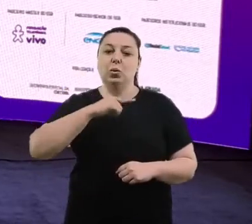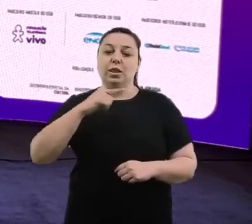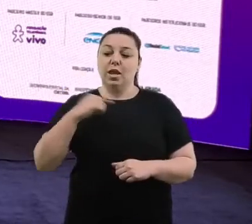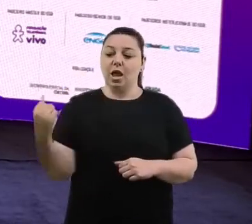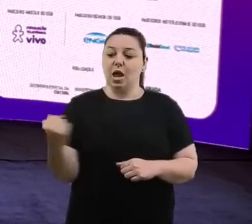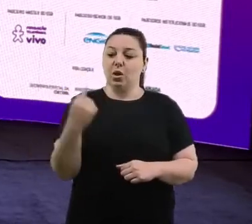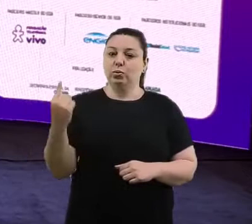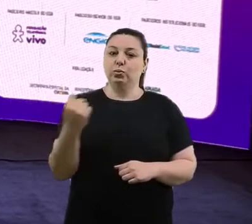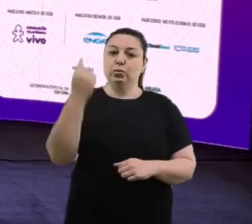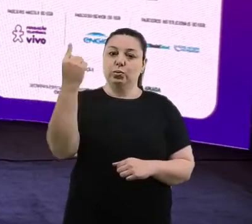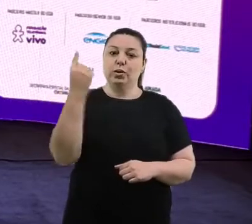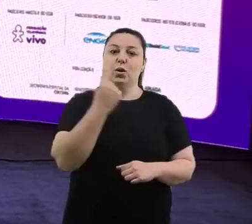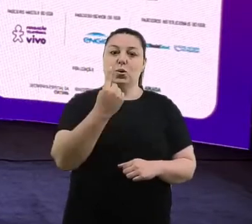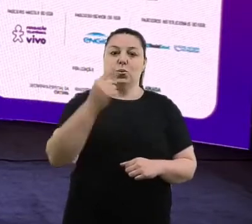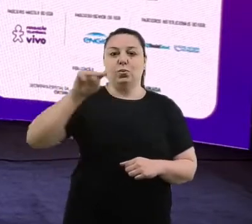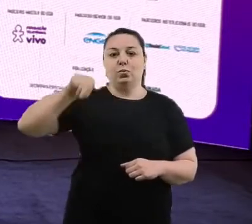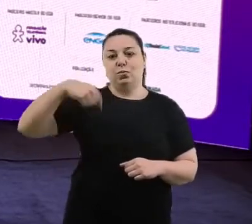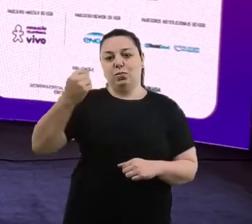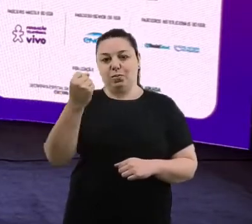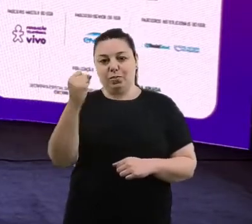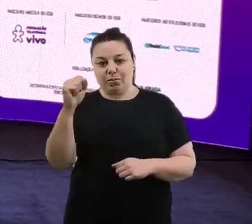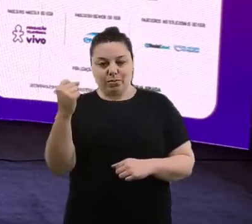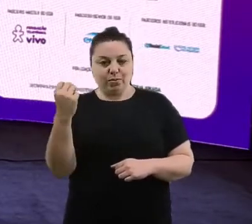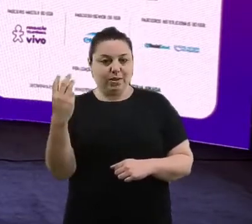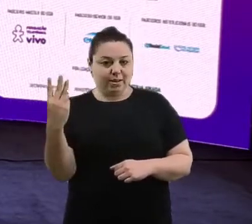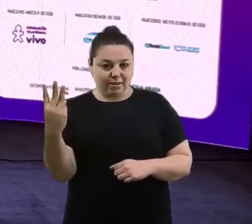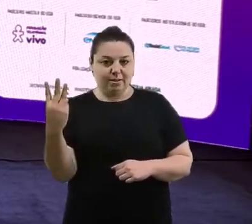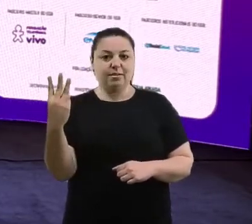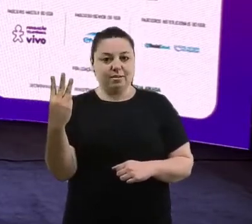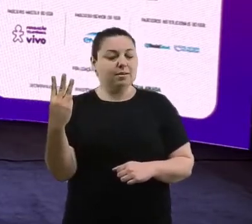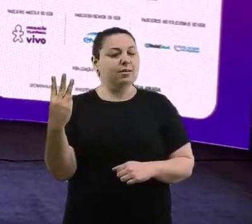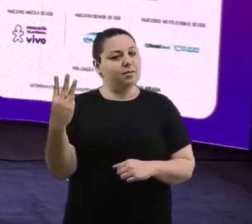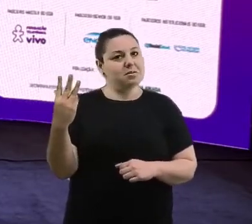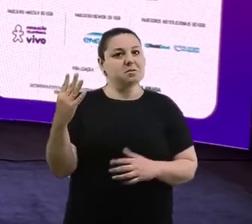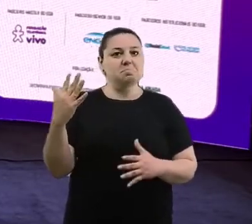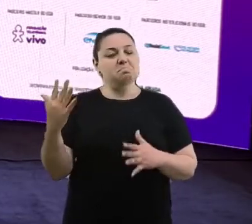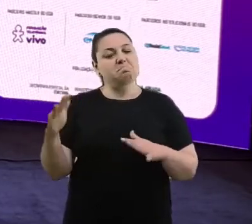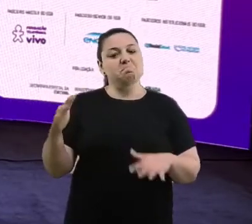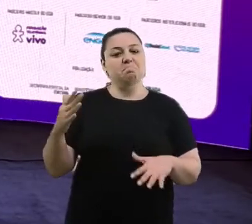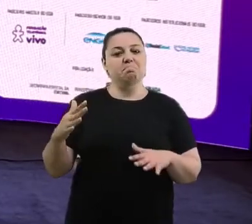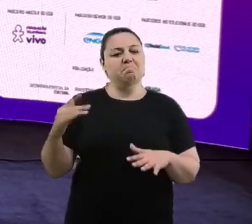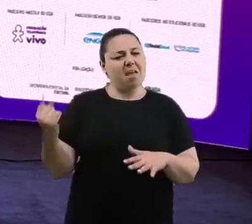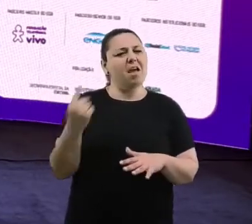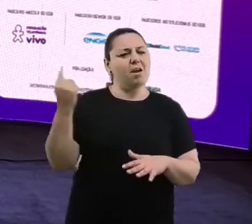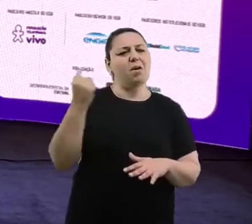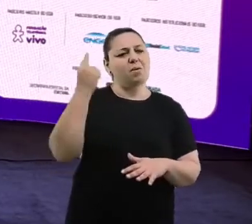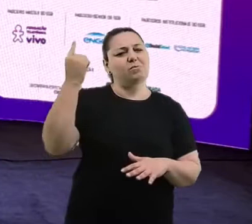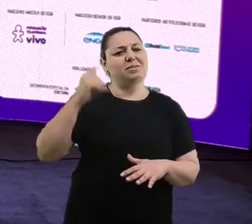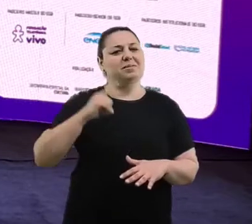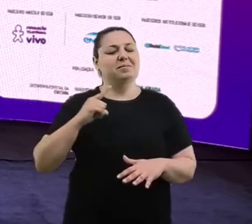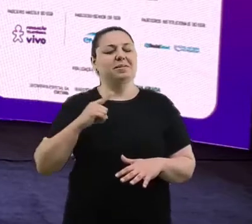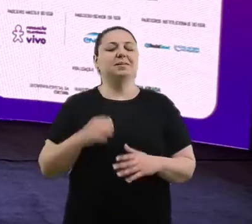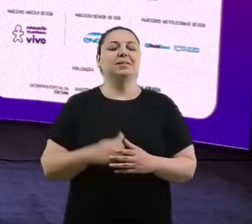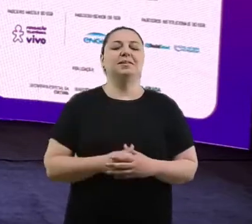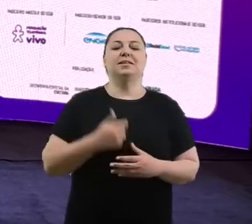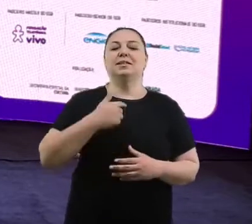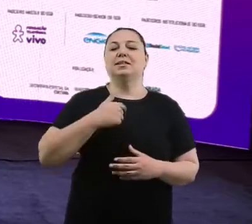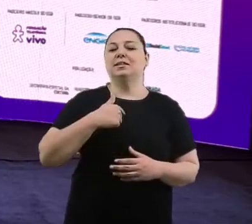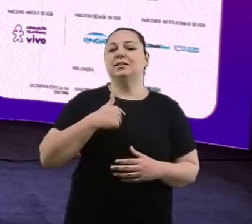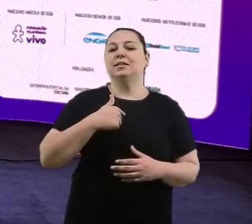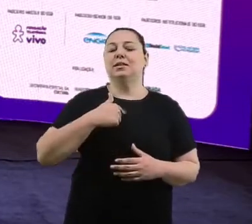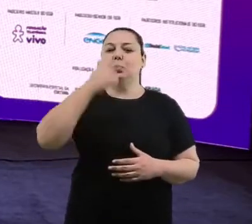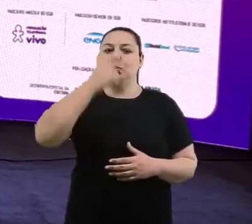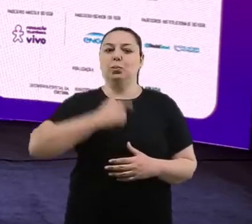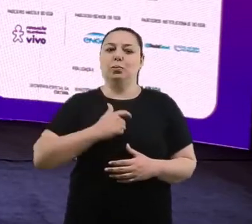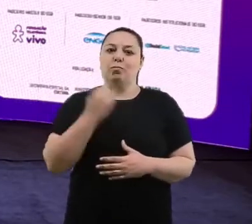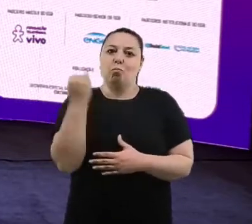1,83 m de altura, uma altura um pouquinho alta. Eu sou bastante magro,